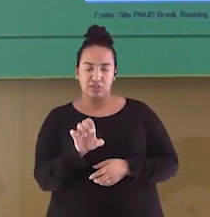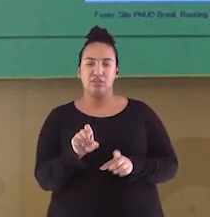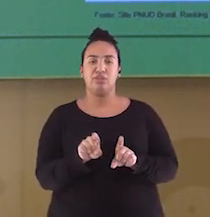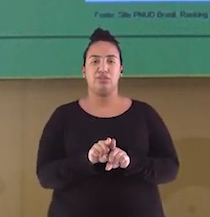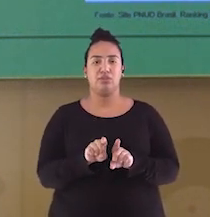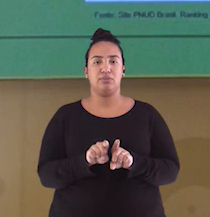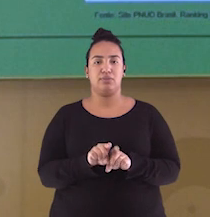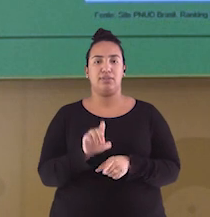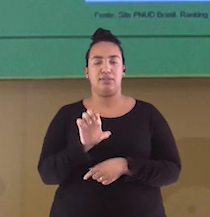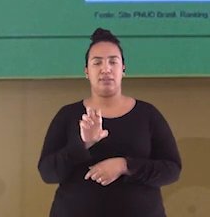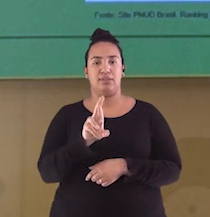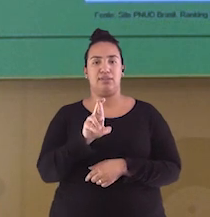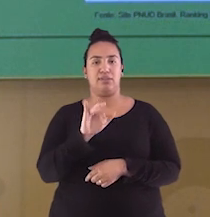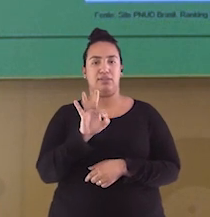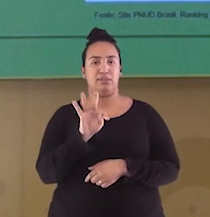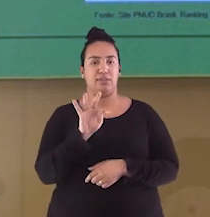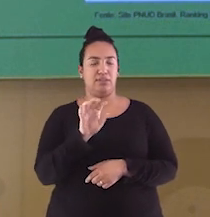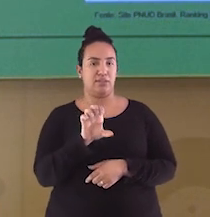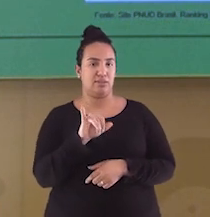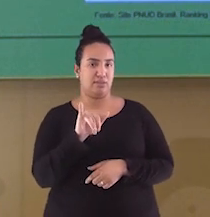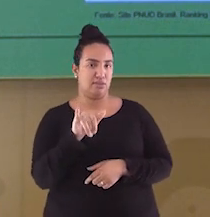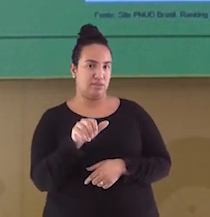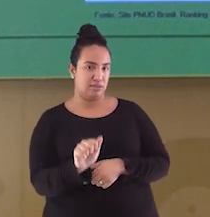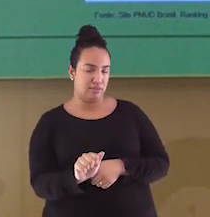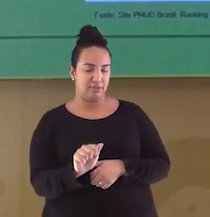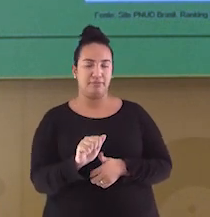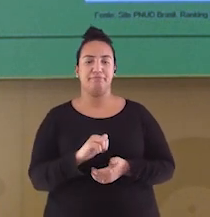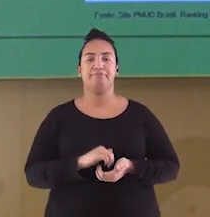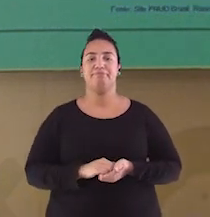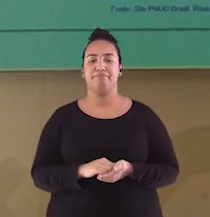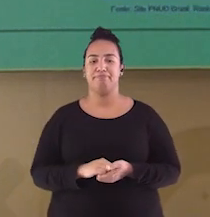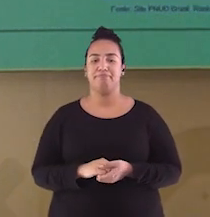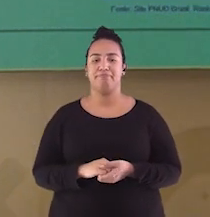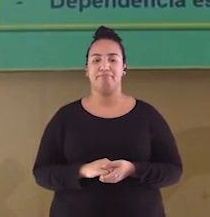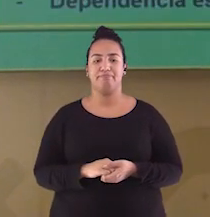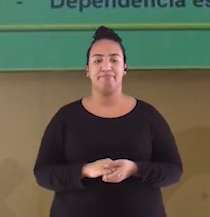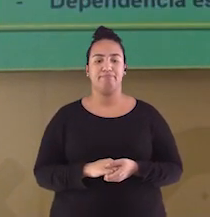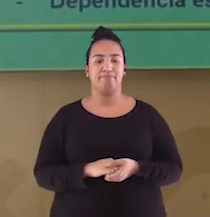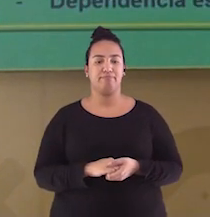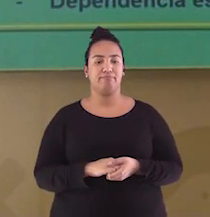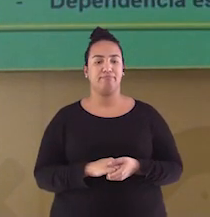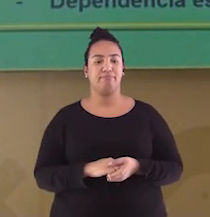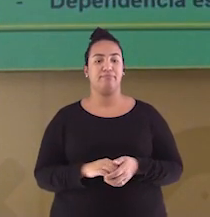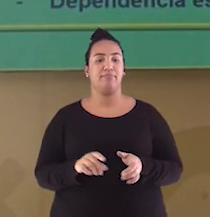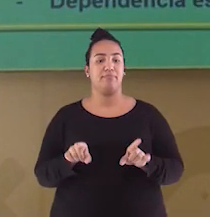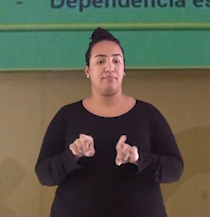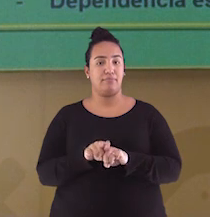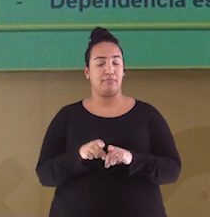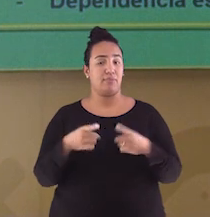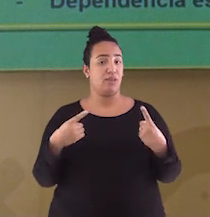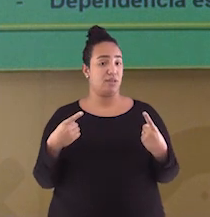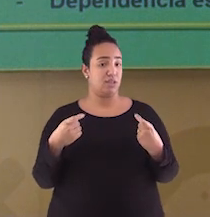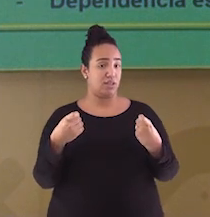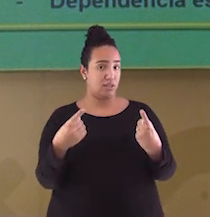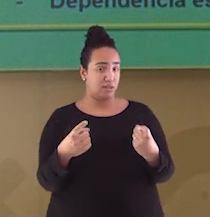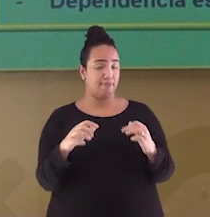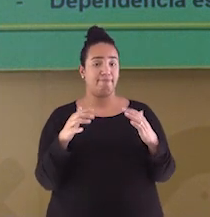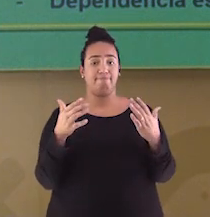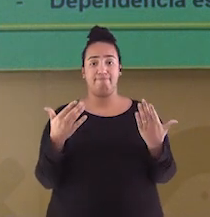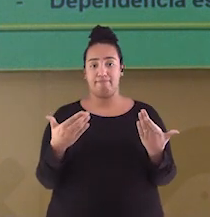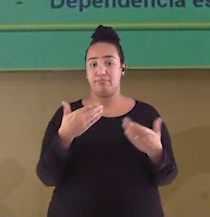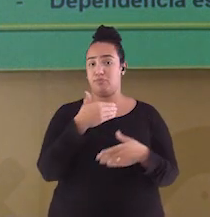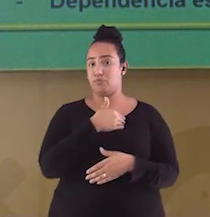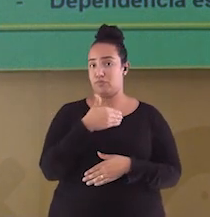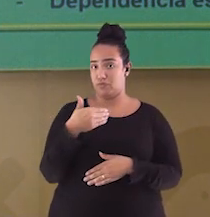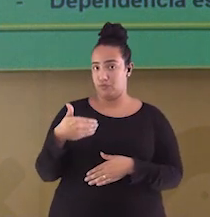República Centro-Africana e, por último, o Níger. Guerras civis, corrupção dos governos